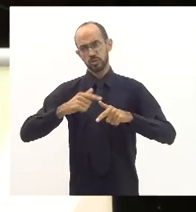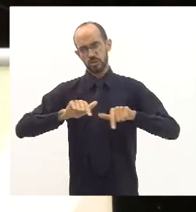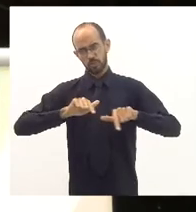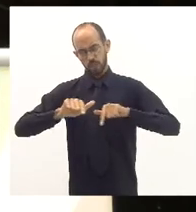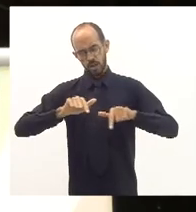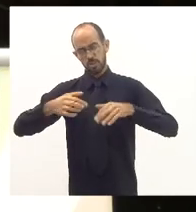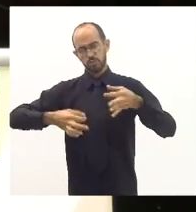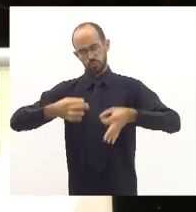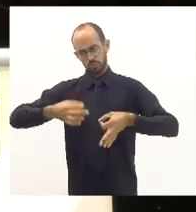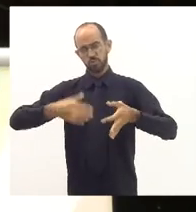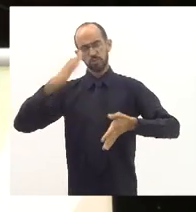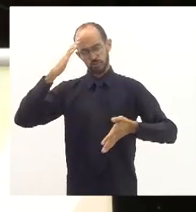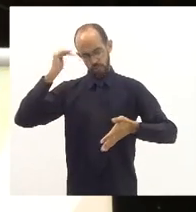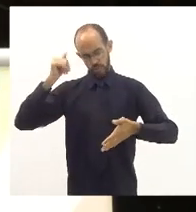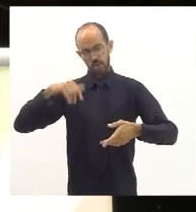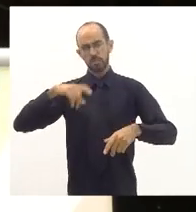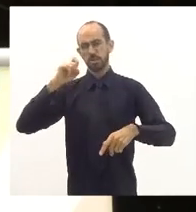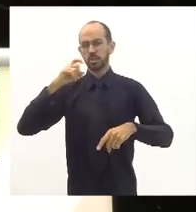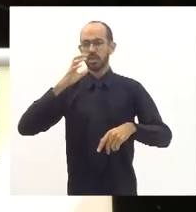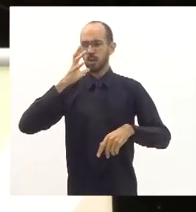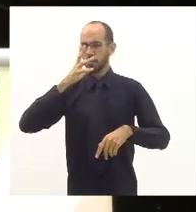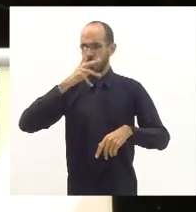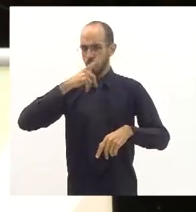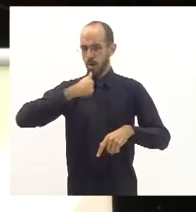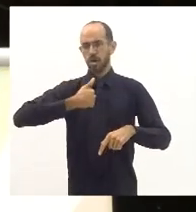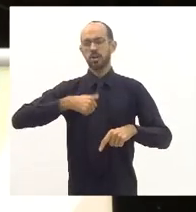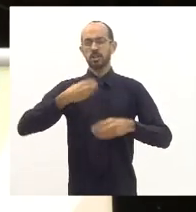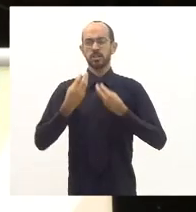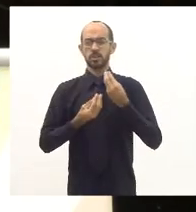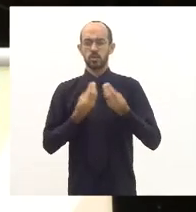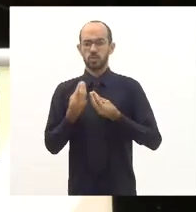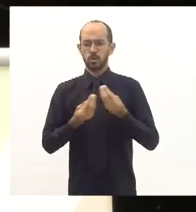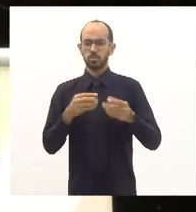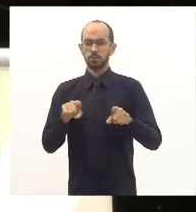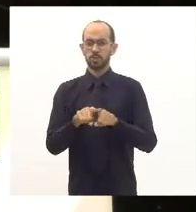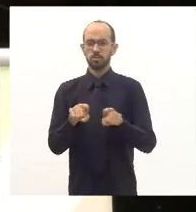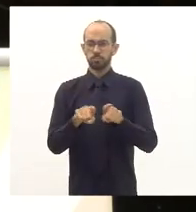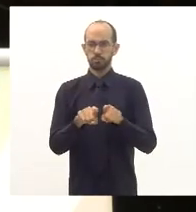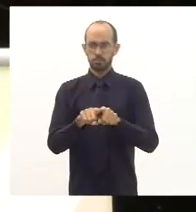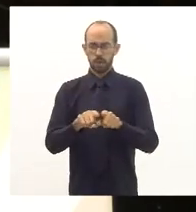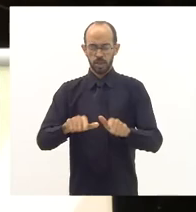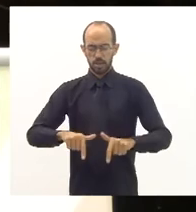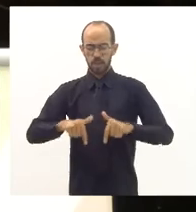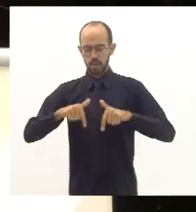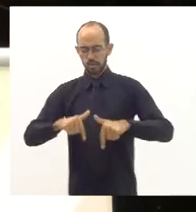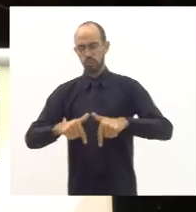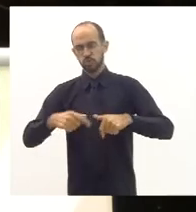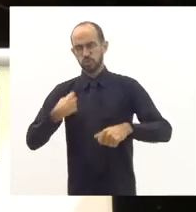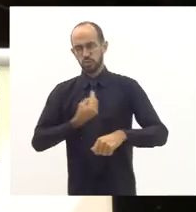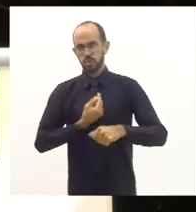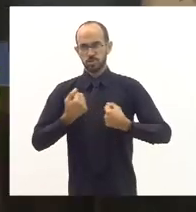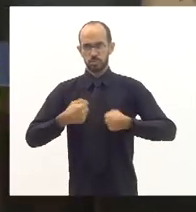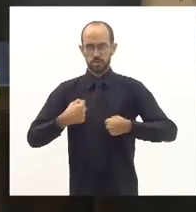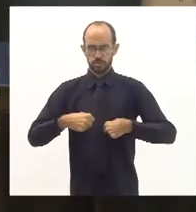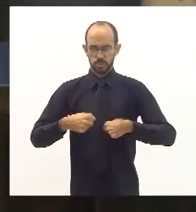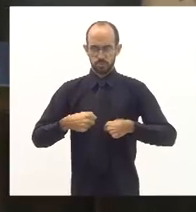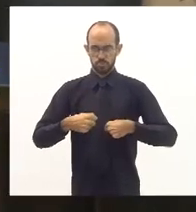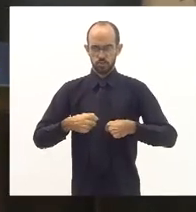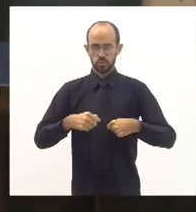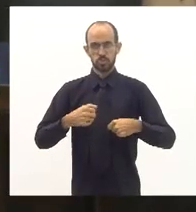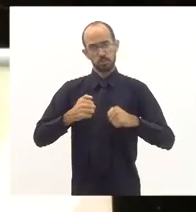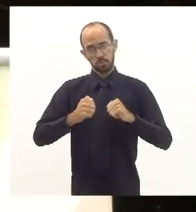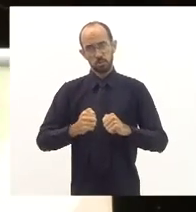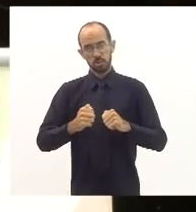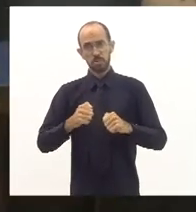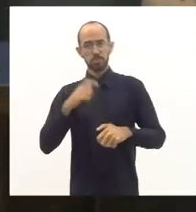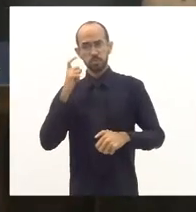gente tem essa noção do quanto a justiça é amorosa e quanto de agir que a gente precisa. Então, nós estamos podemos com os